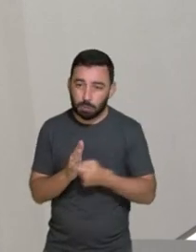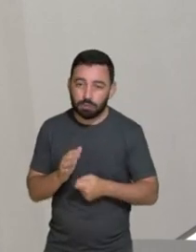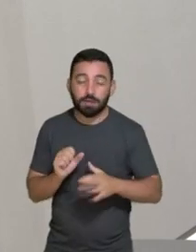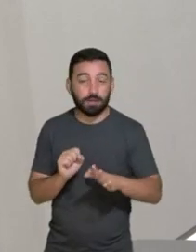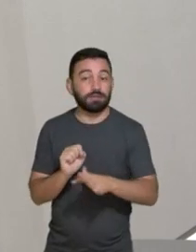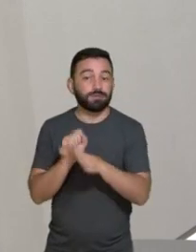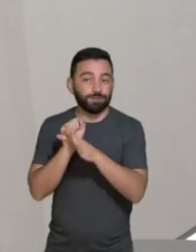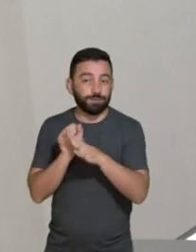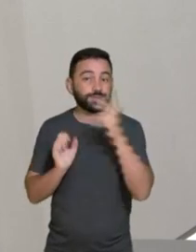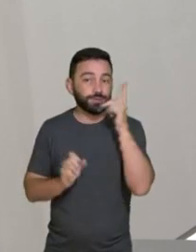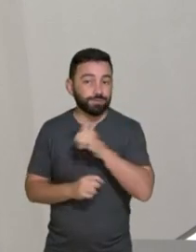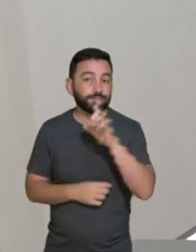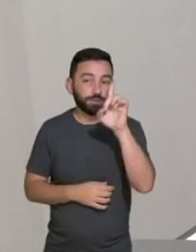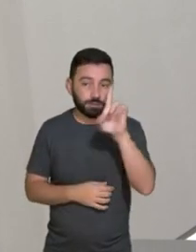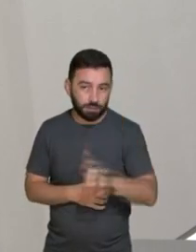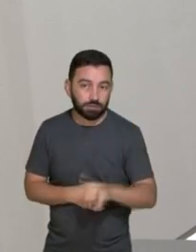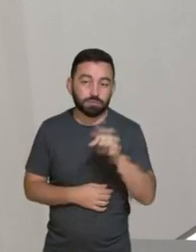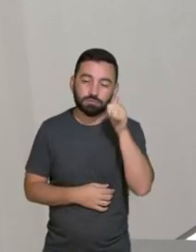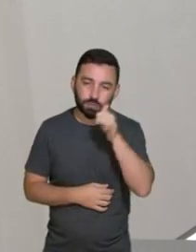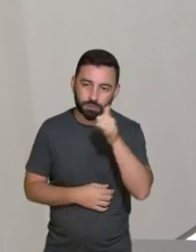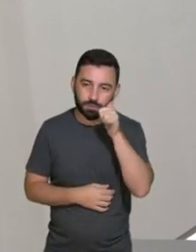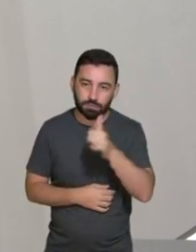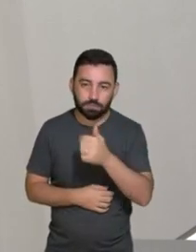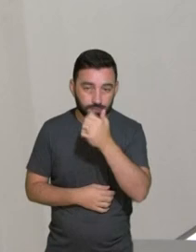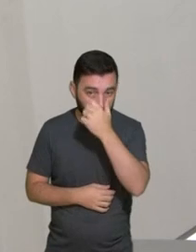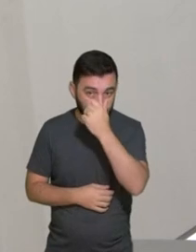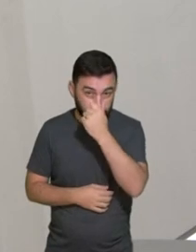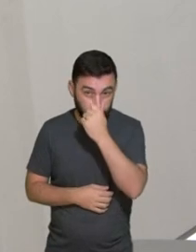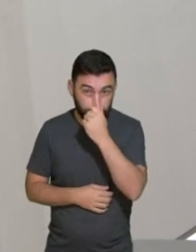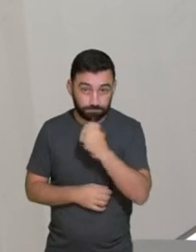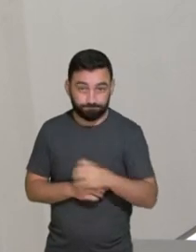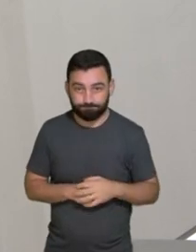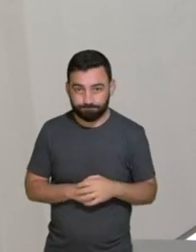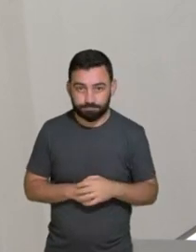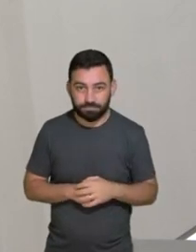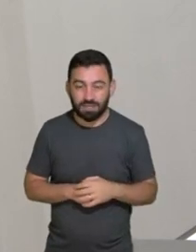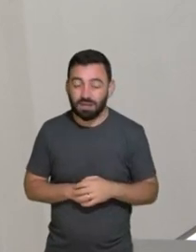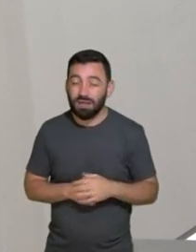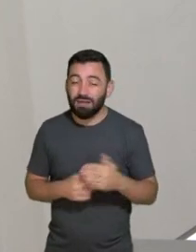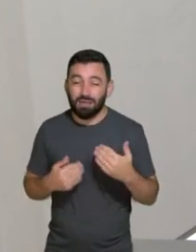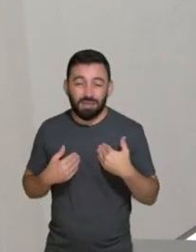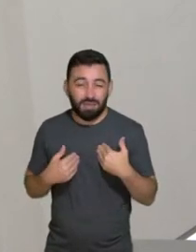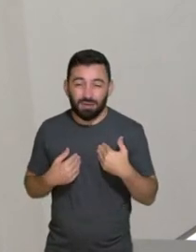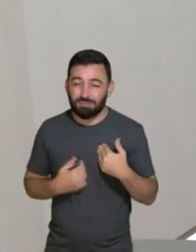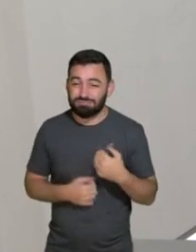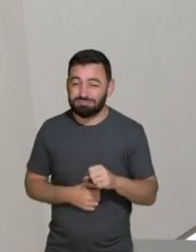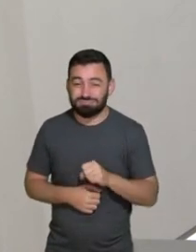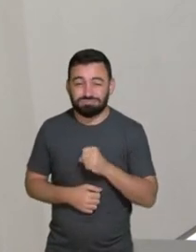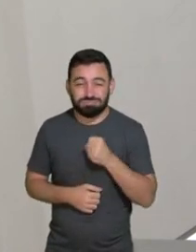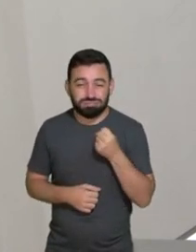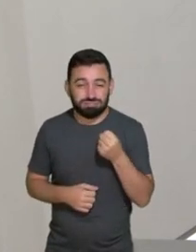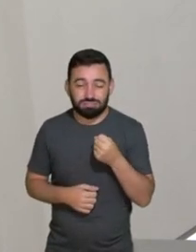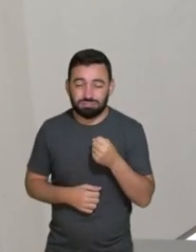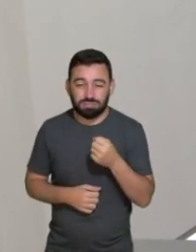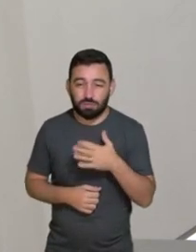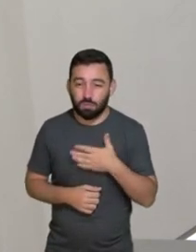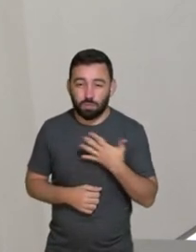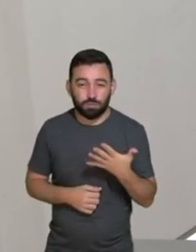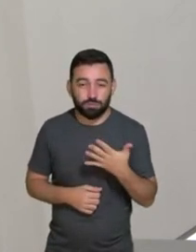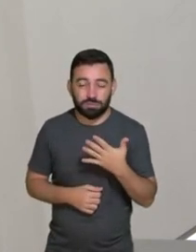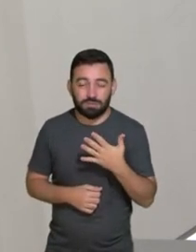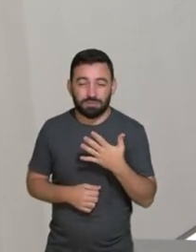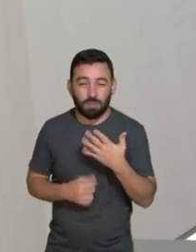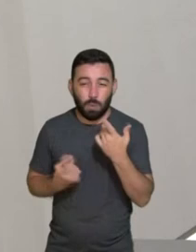os direitos das mulheres. E é com profunda indignação que eu manifesto o meu